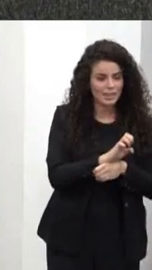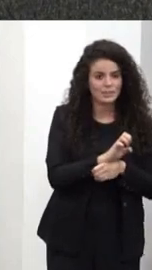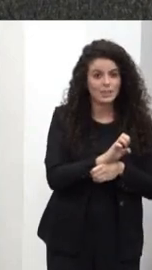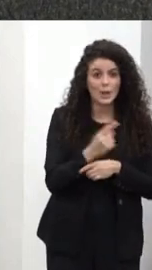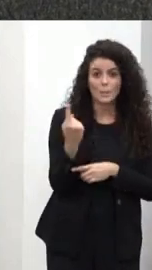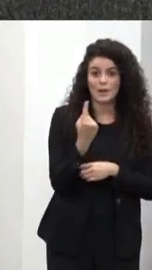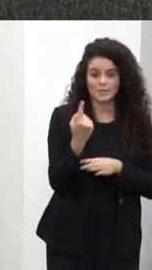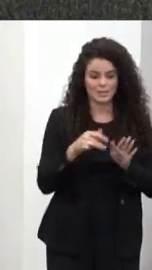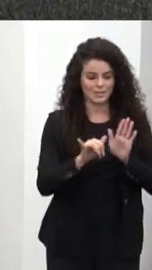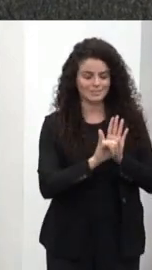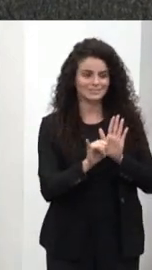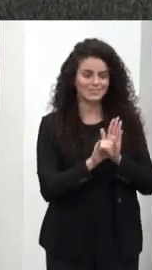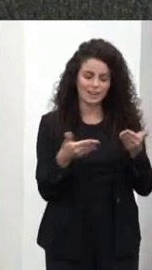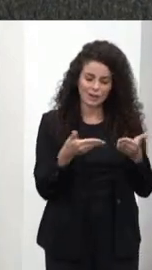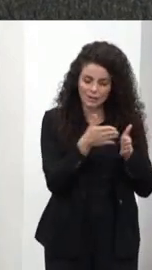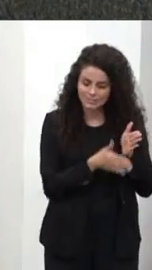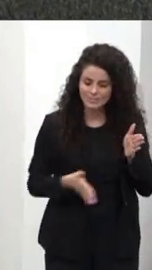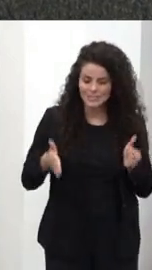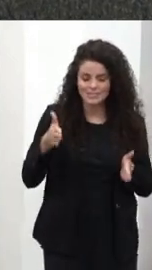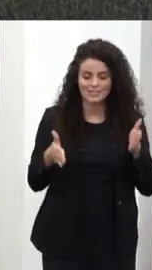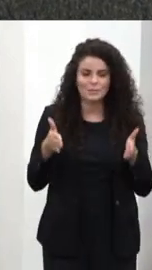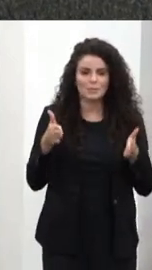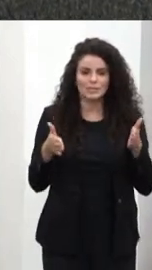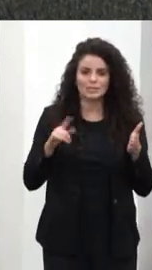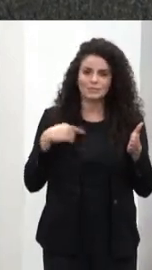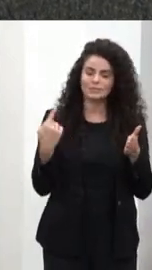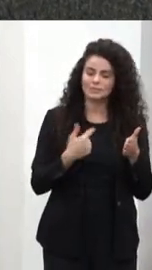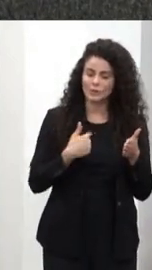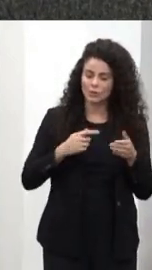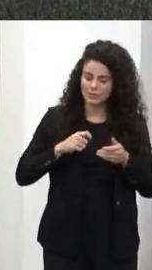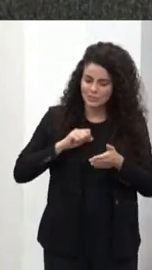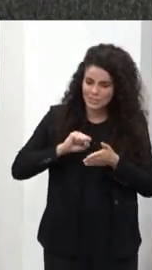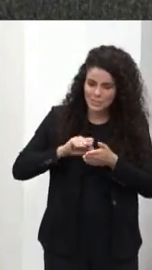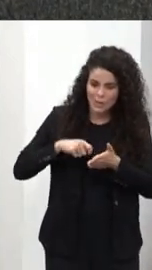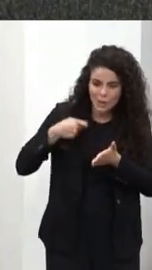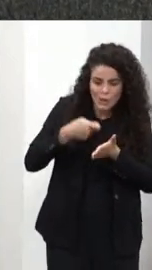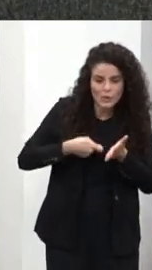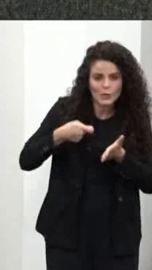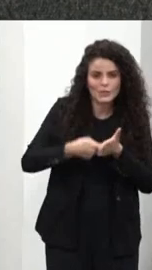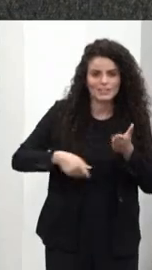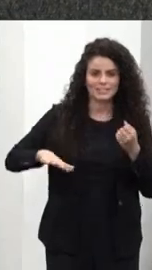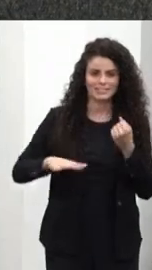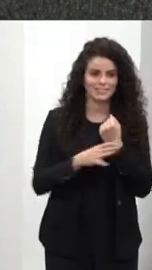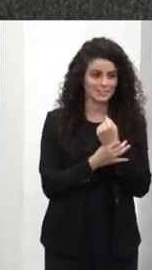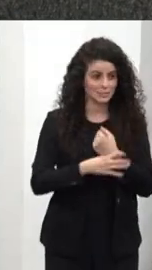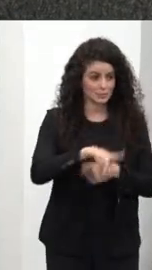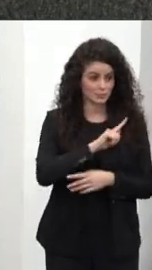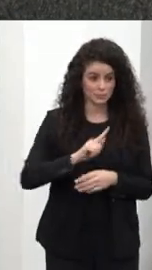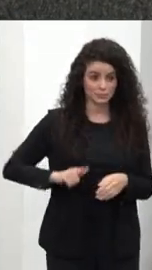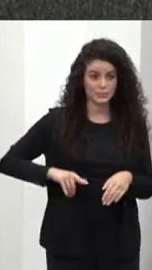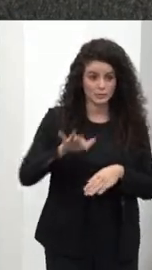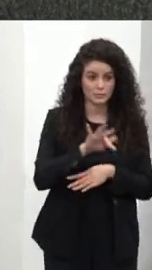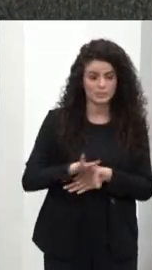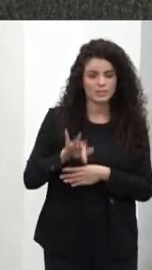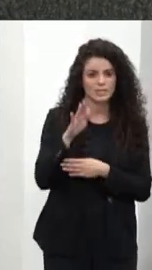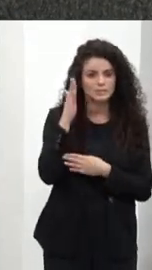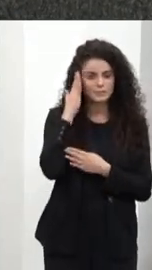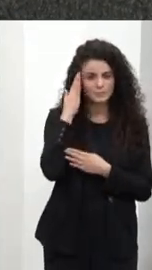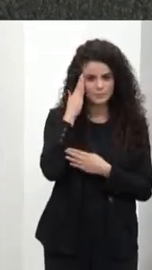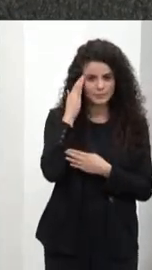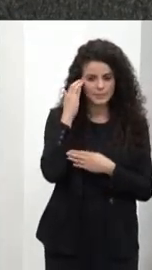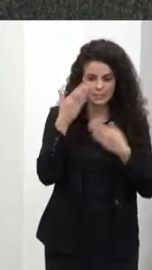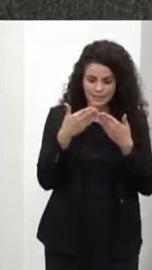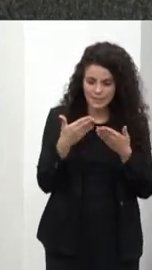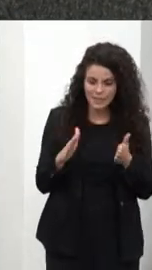que nós todos lutamos para garantir do governo federal sabendo que a porta de entrada e por isso